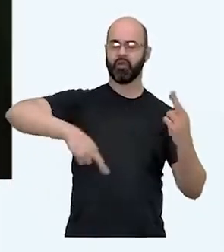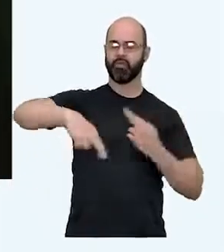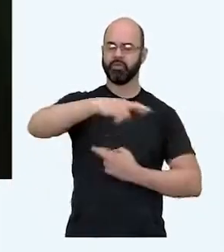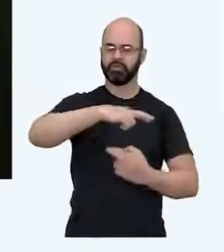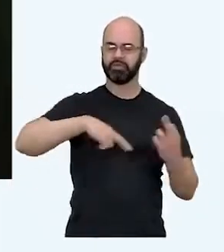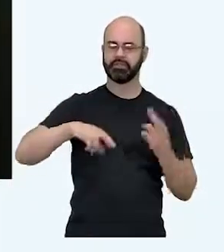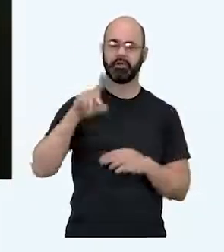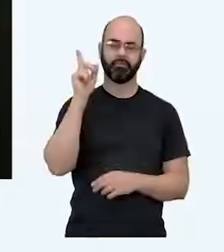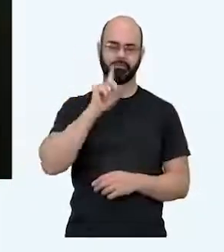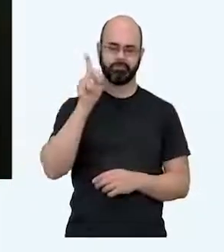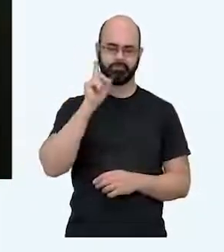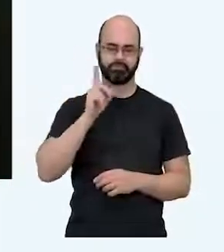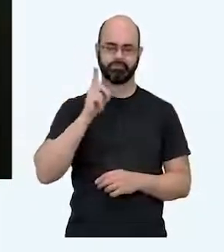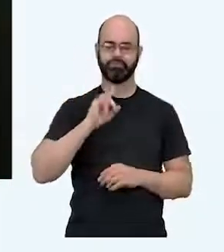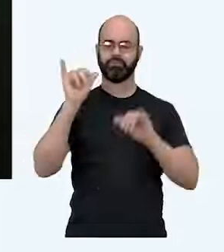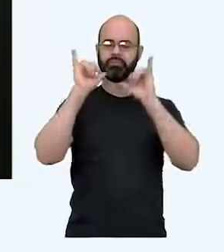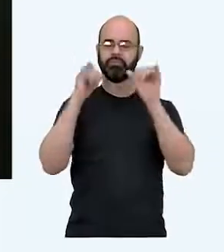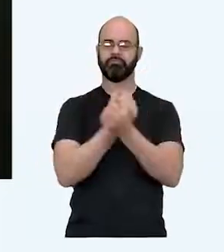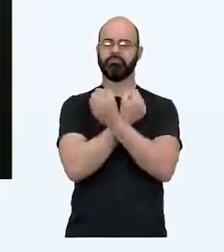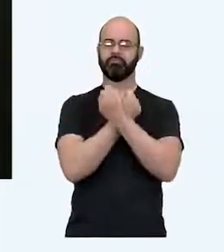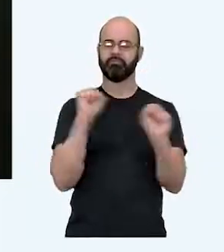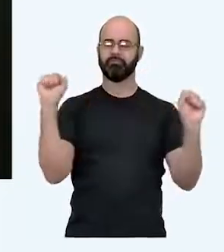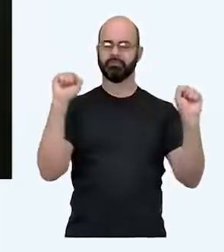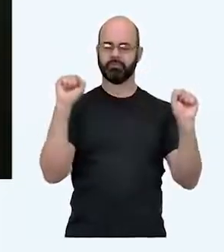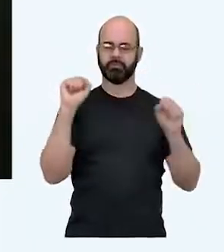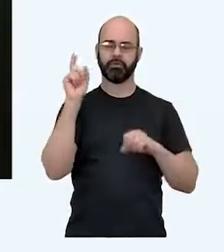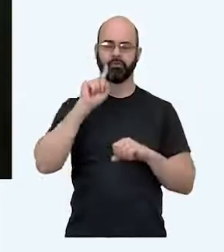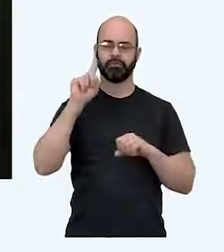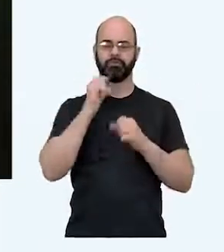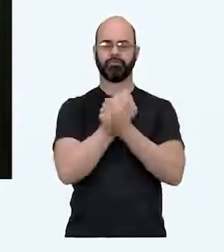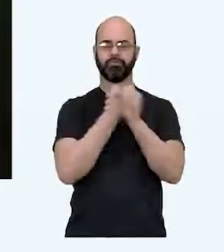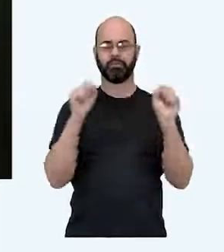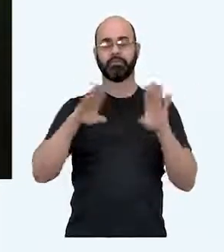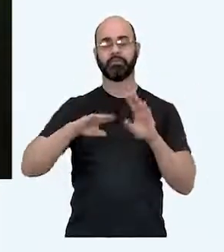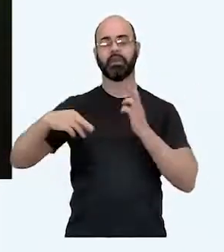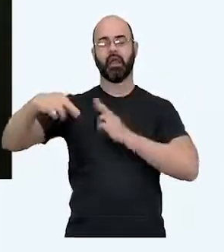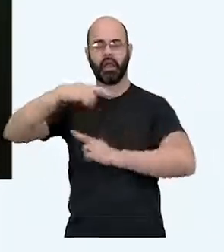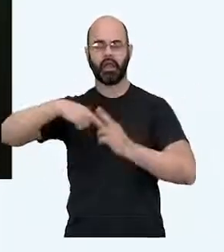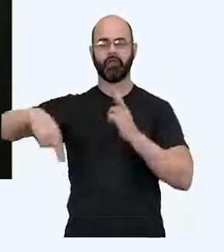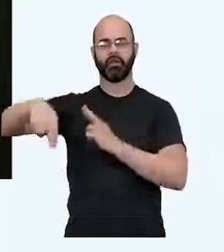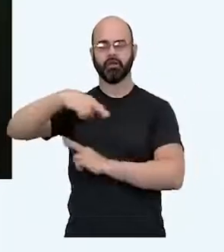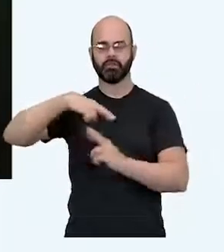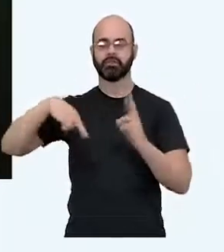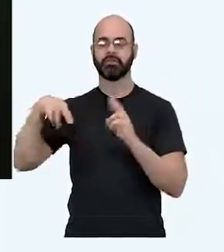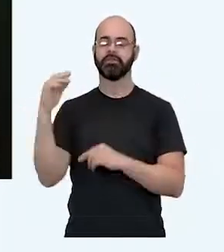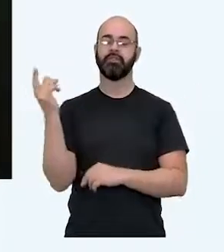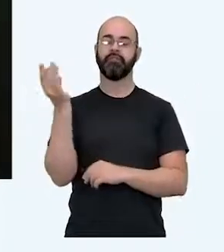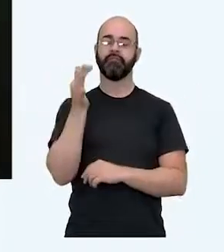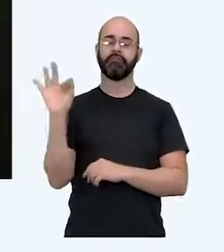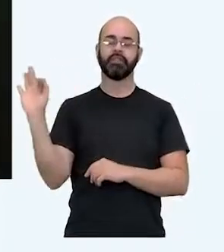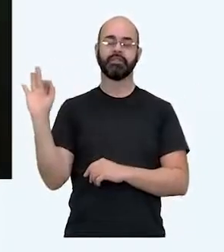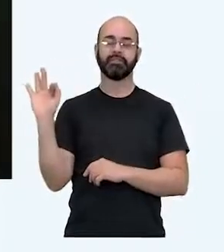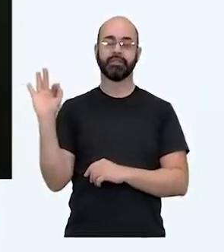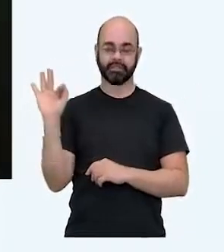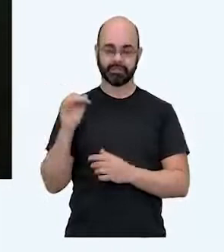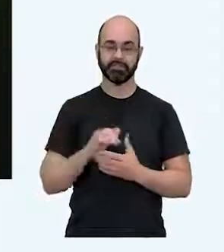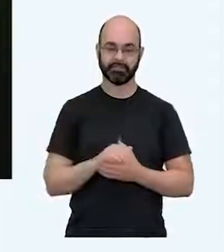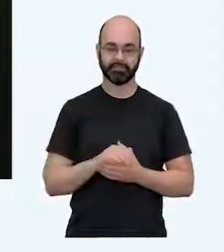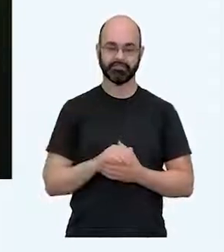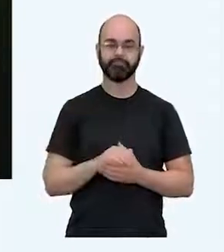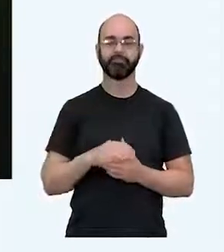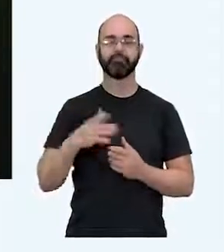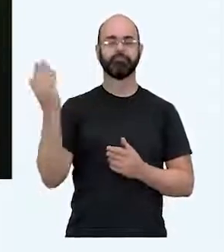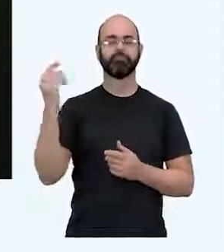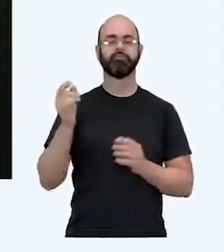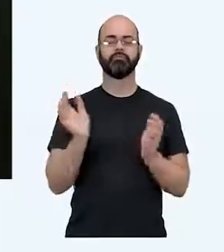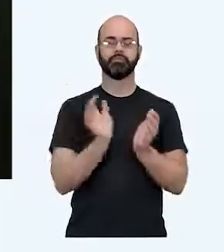que resultou na Declaração da Independência dos Estados Unidos, e a Revolução Francesa. Esses movimentos foram marcados pelo desejo